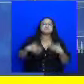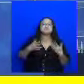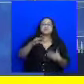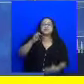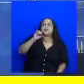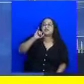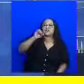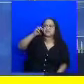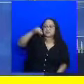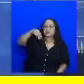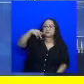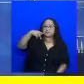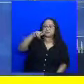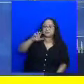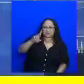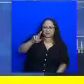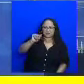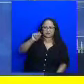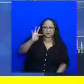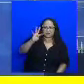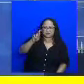Imperatriz do Maranhão.